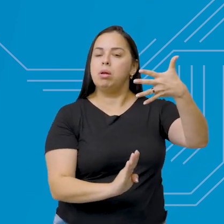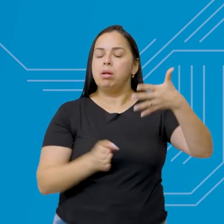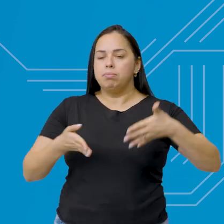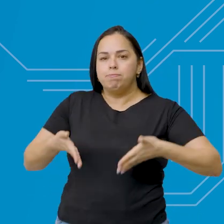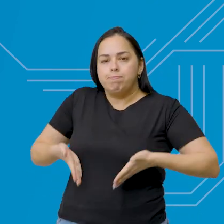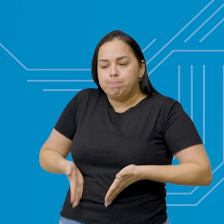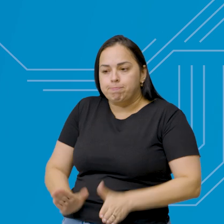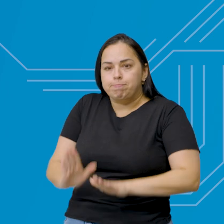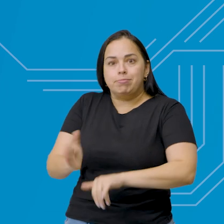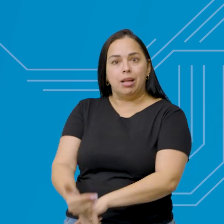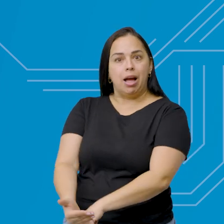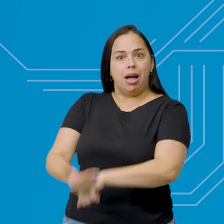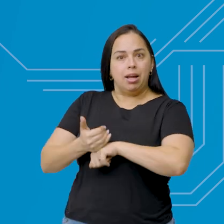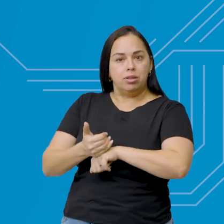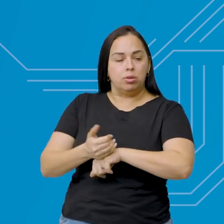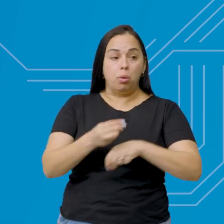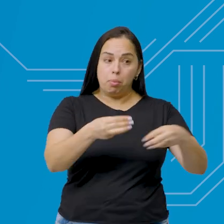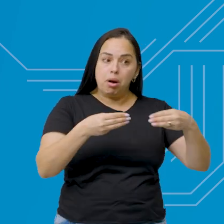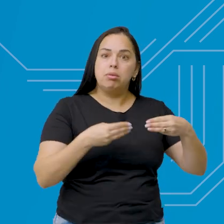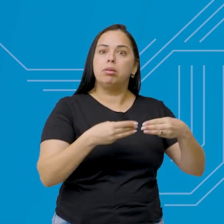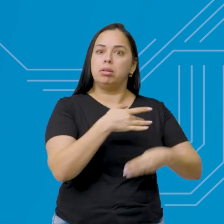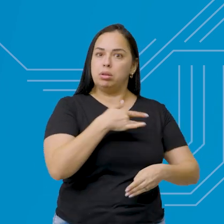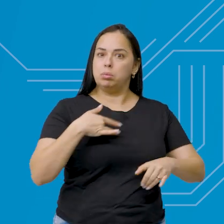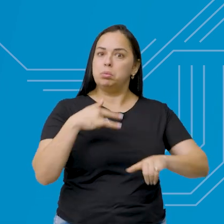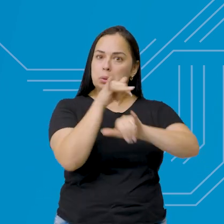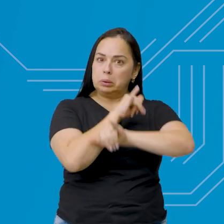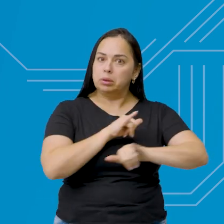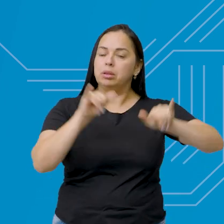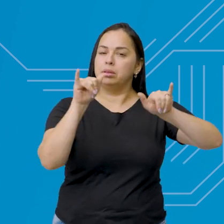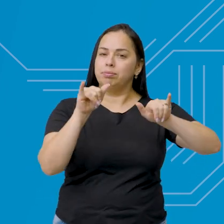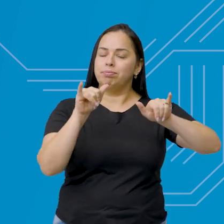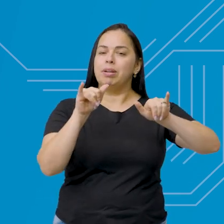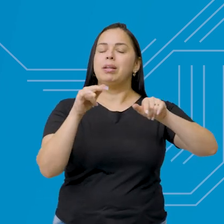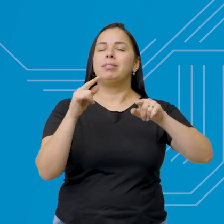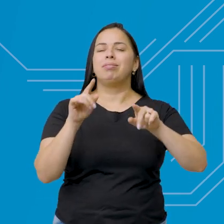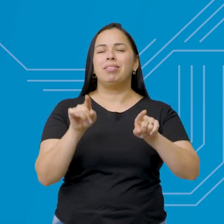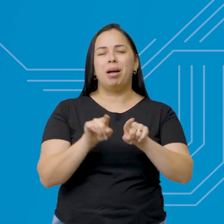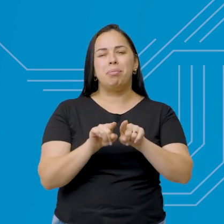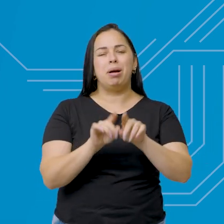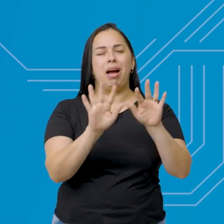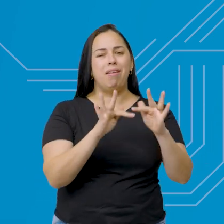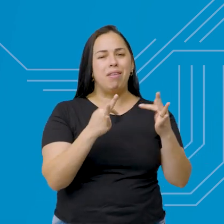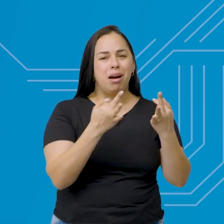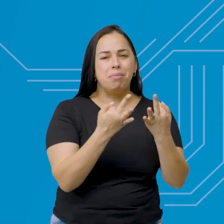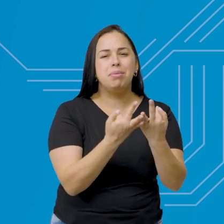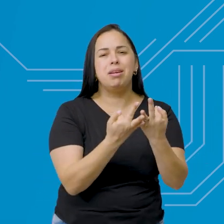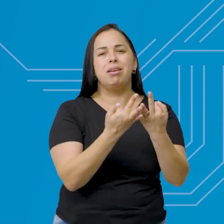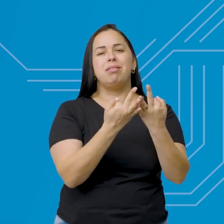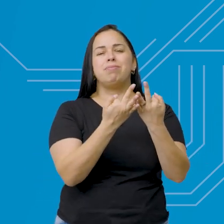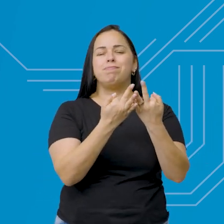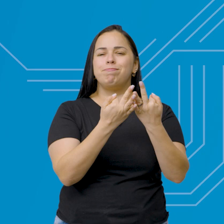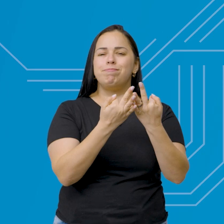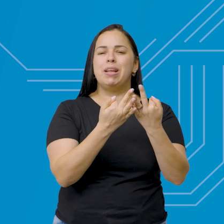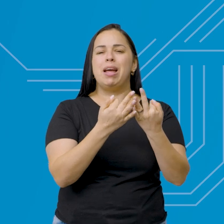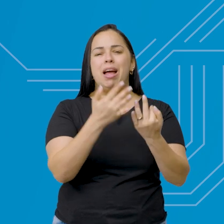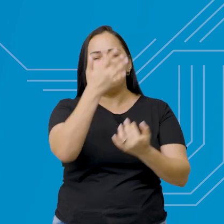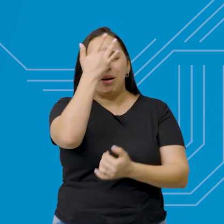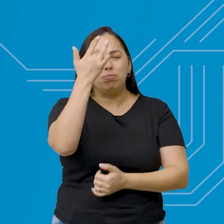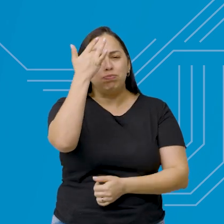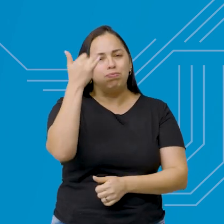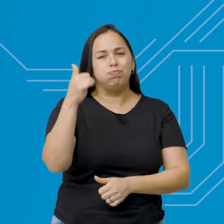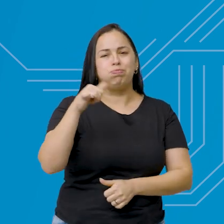nascimentos prematuros no mundo, de acordo com o Ministério da Saúde. E esse momento delicado afeta a saúde mental dos pais de